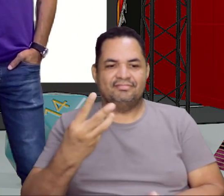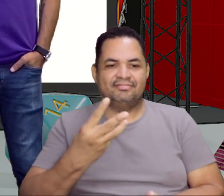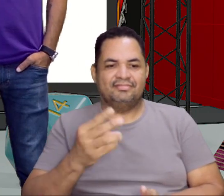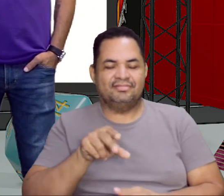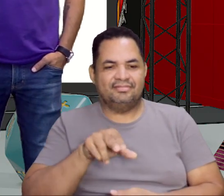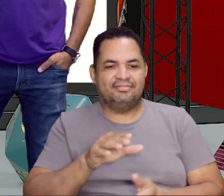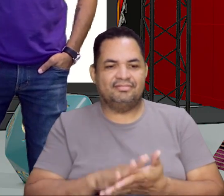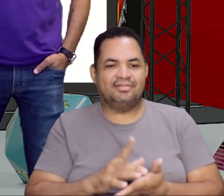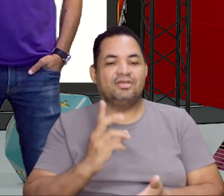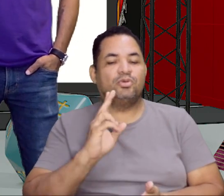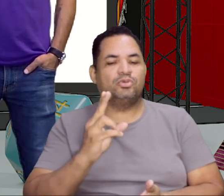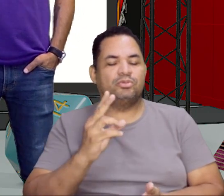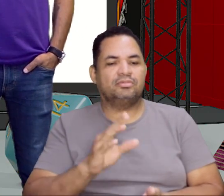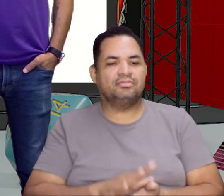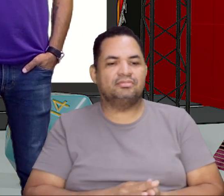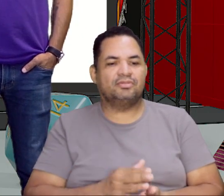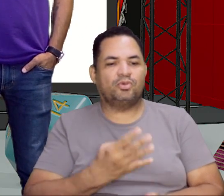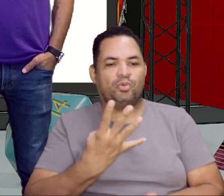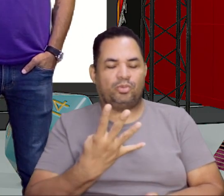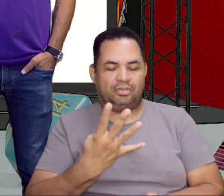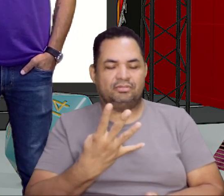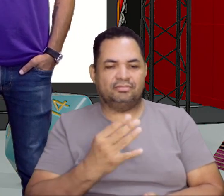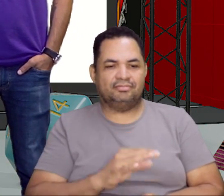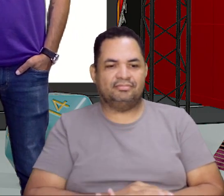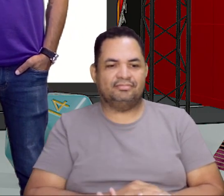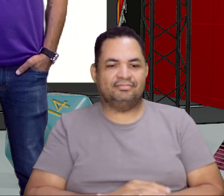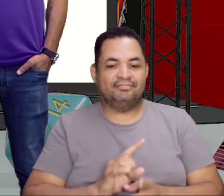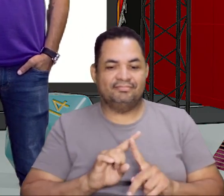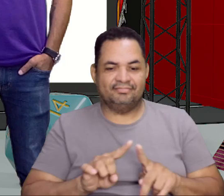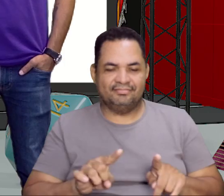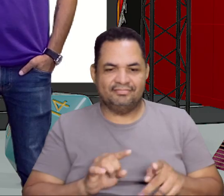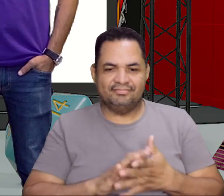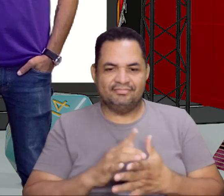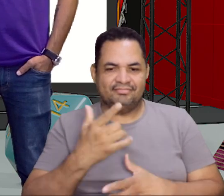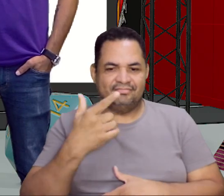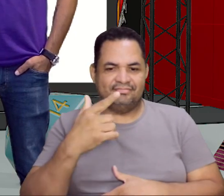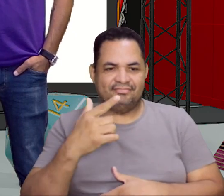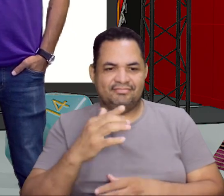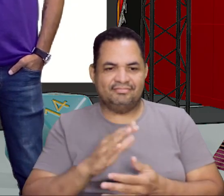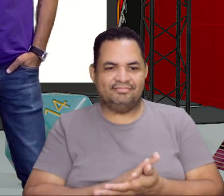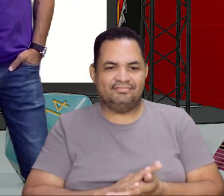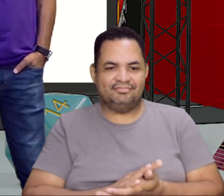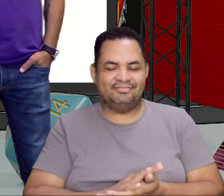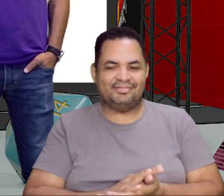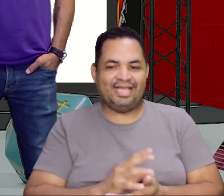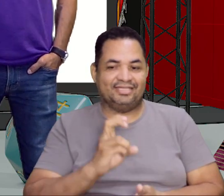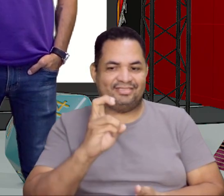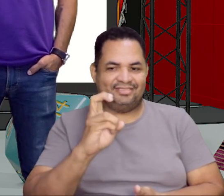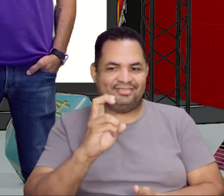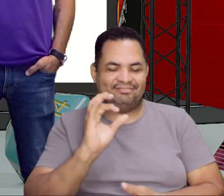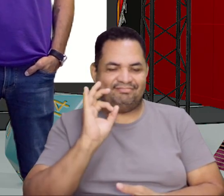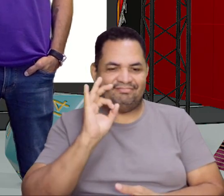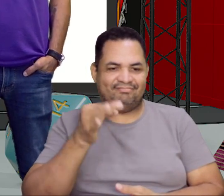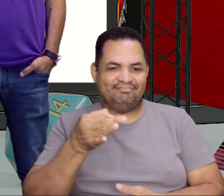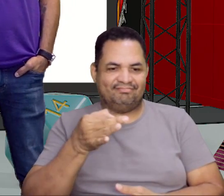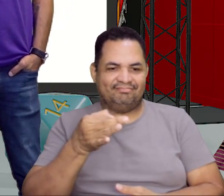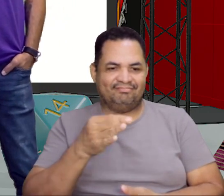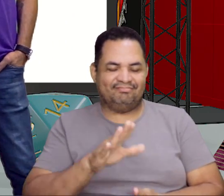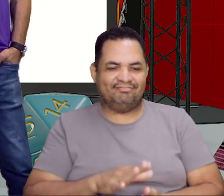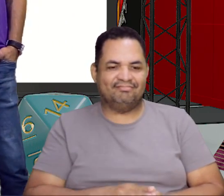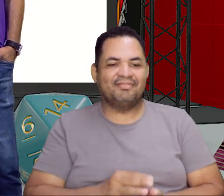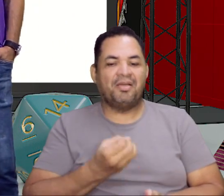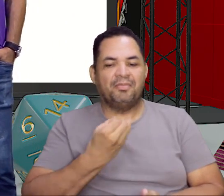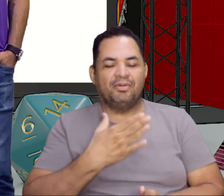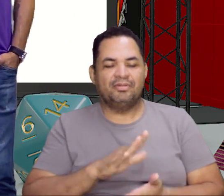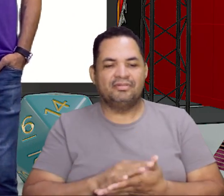irmãos e ainda me sobrariam as quatro né mas eu não tenho então eu só tenho cinco certo legal né Essa também é boa de fazer